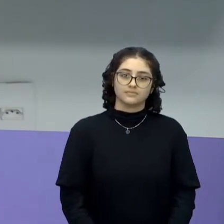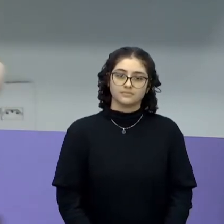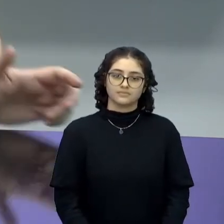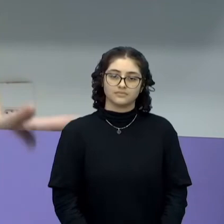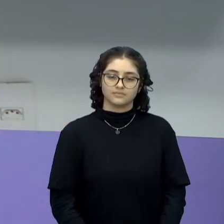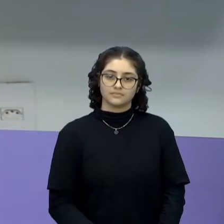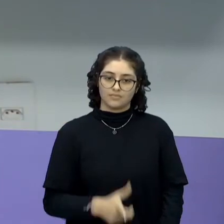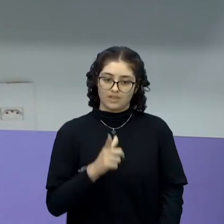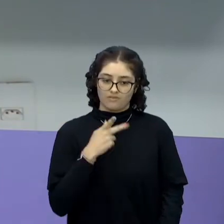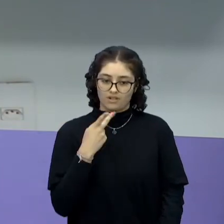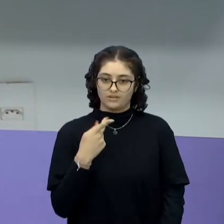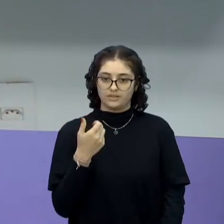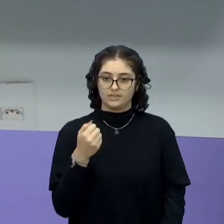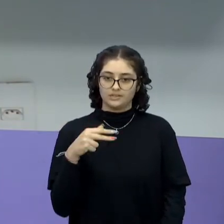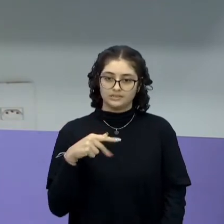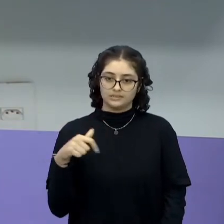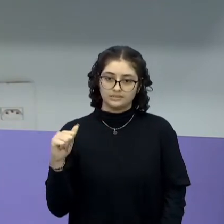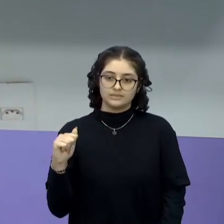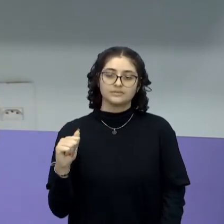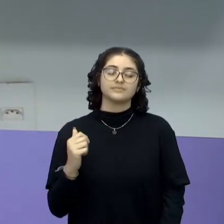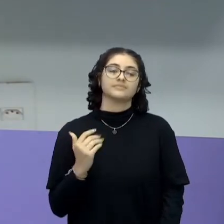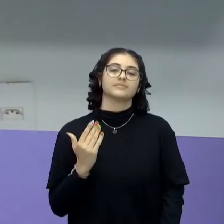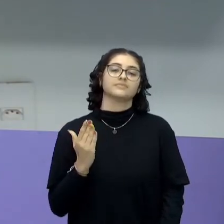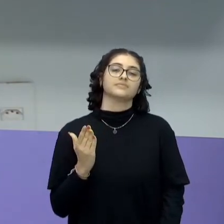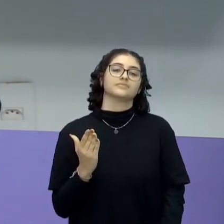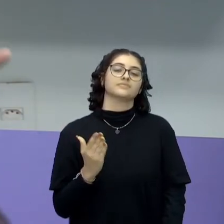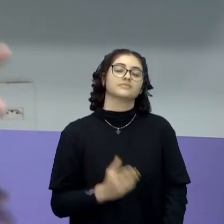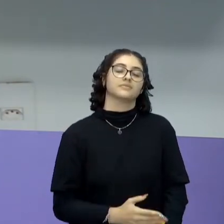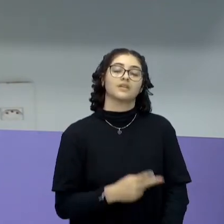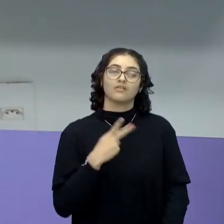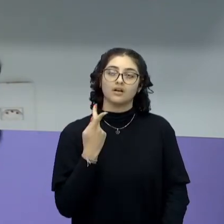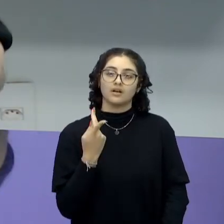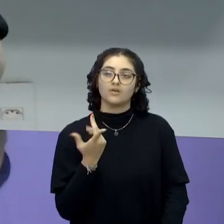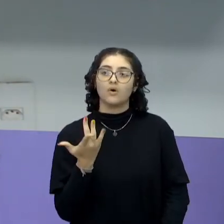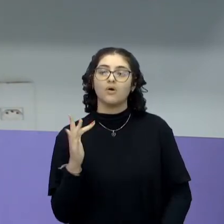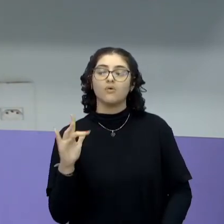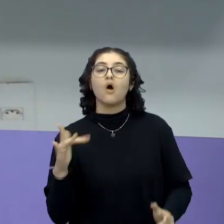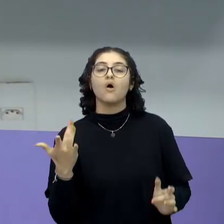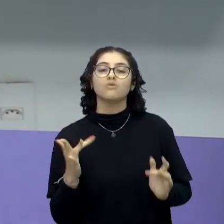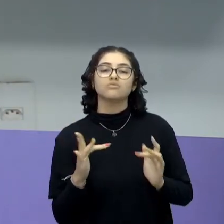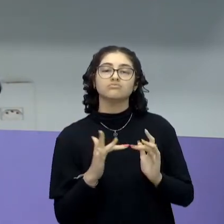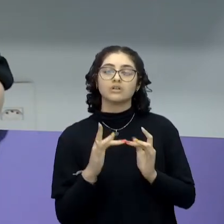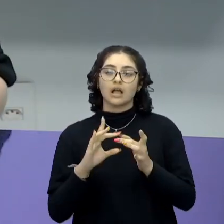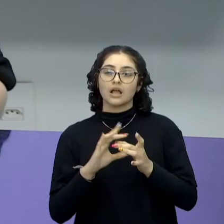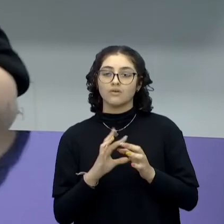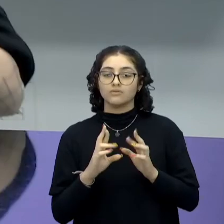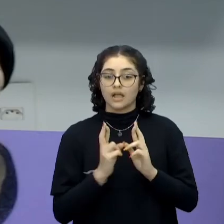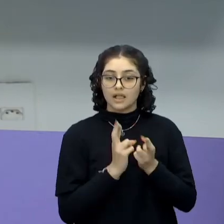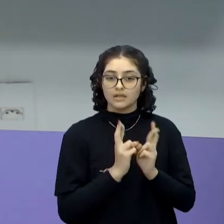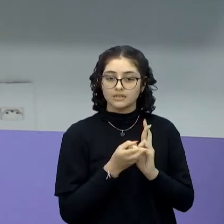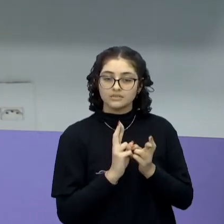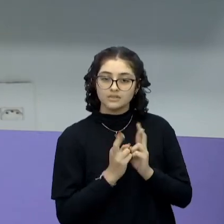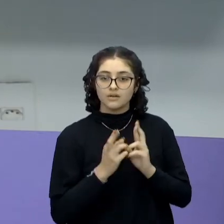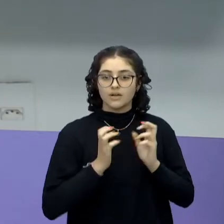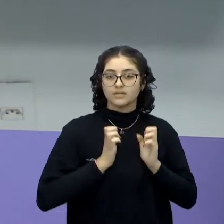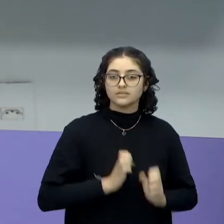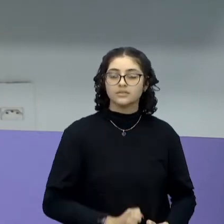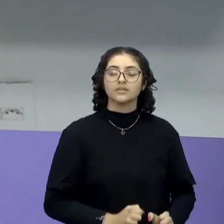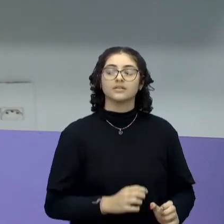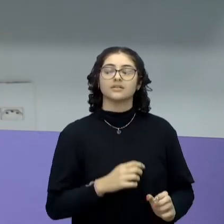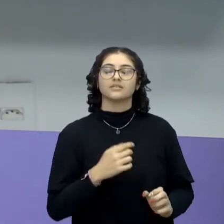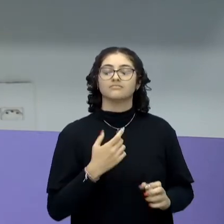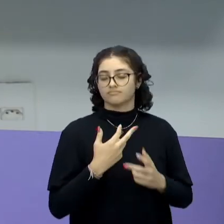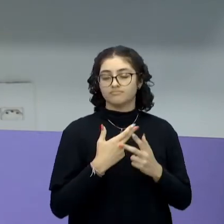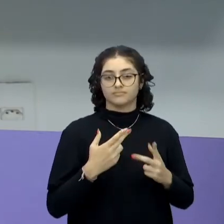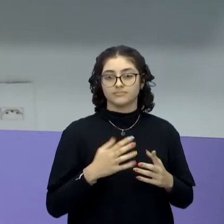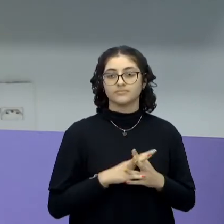da Hannah Arendt, né? E pensar na relação entre ciência, ética, bioética e direitos humanos